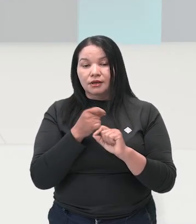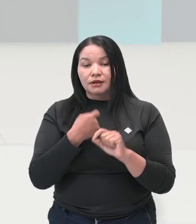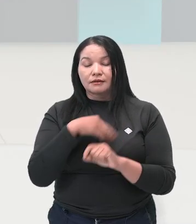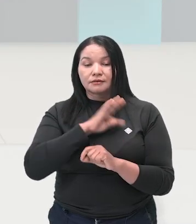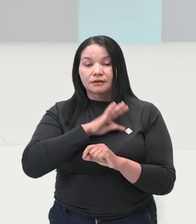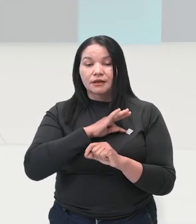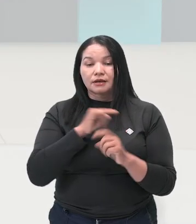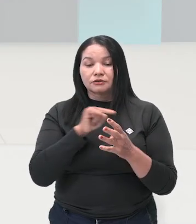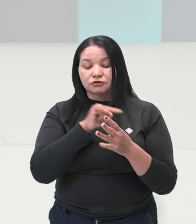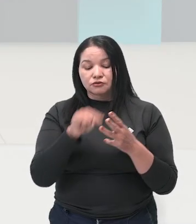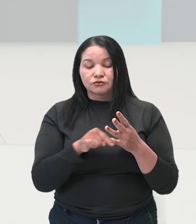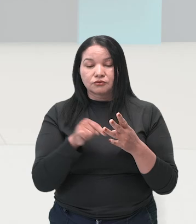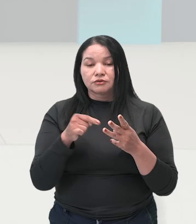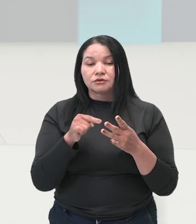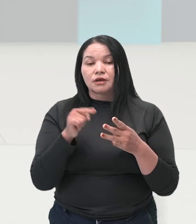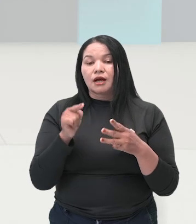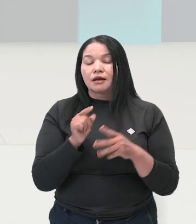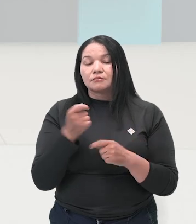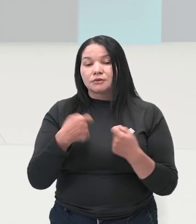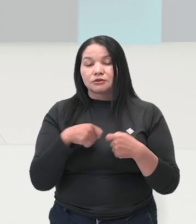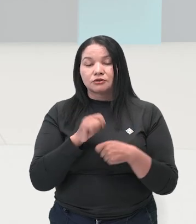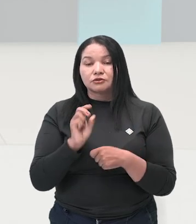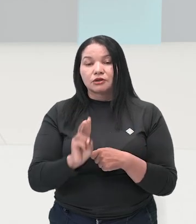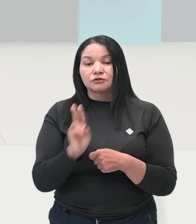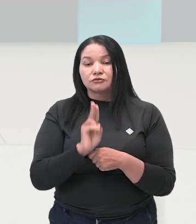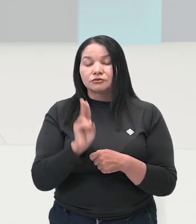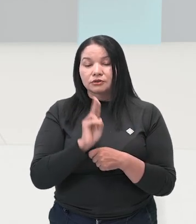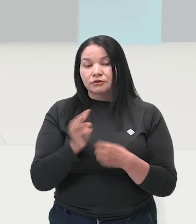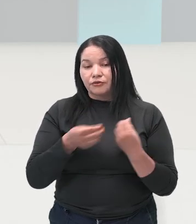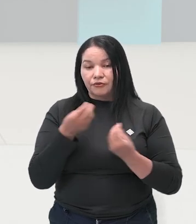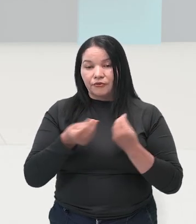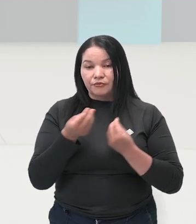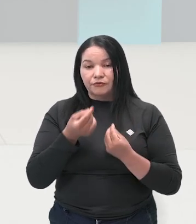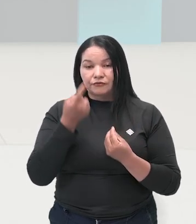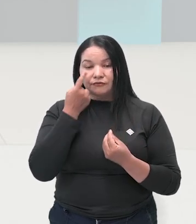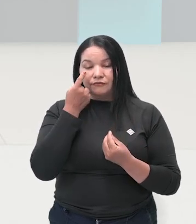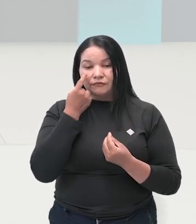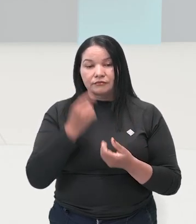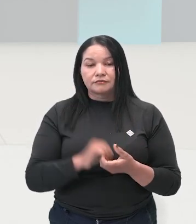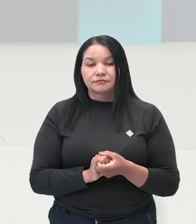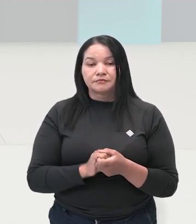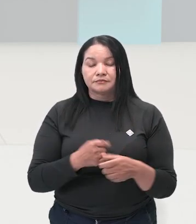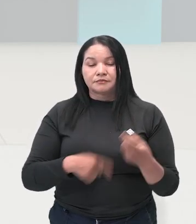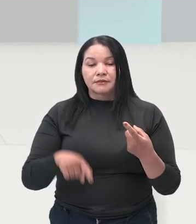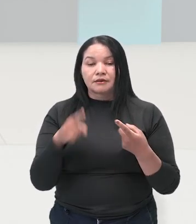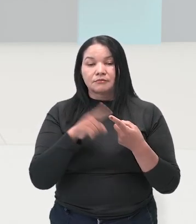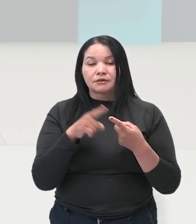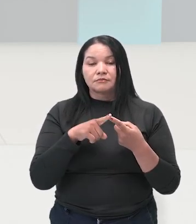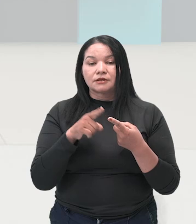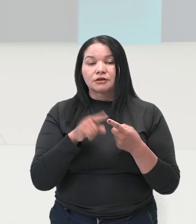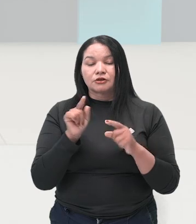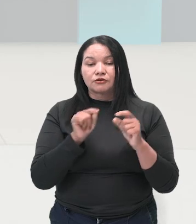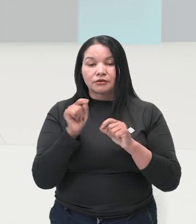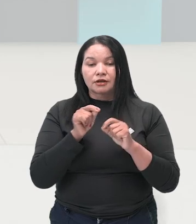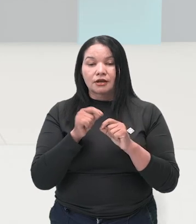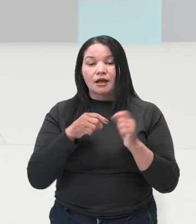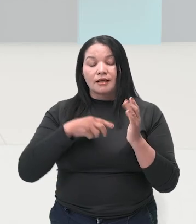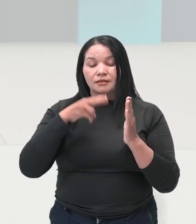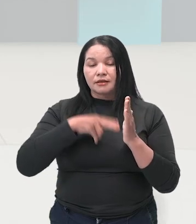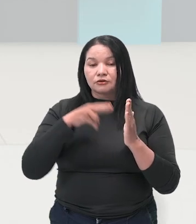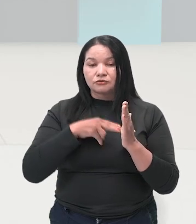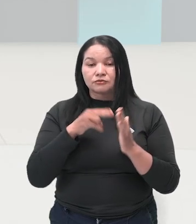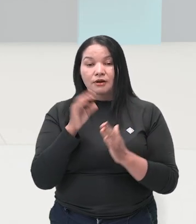e para que nós vamos utilizar. Olha só, skimming. Skimming é uma leitura